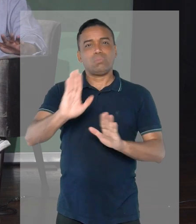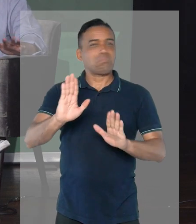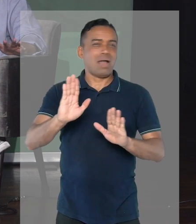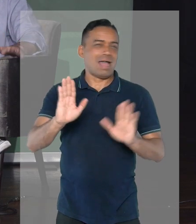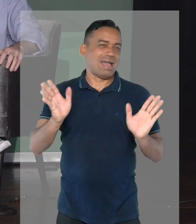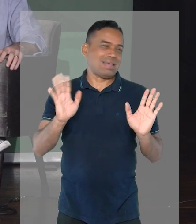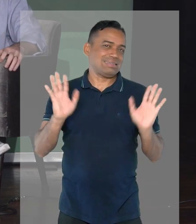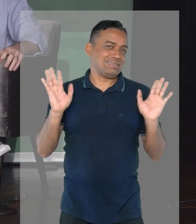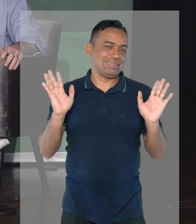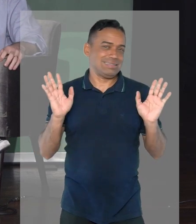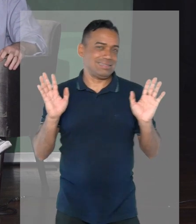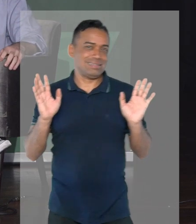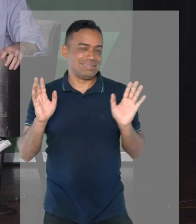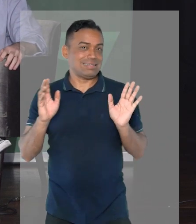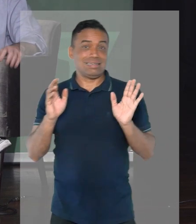non troppo.